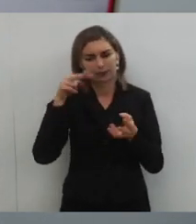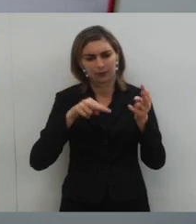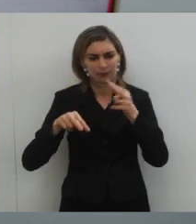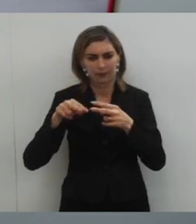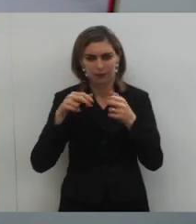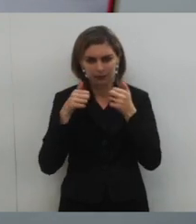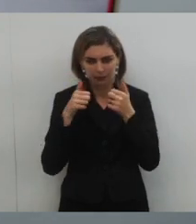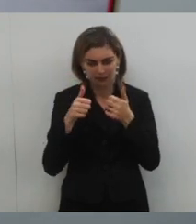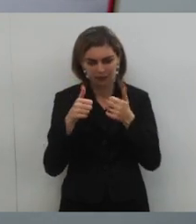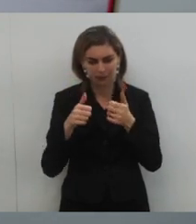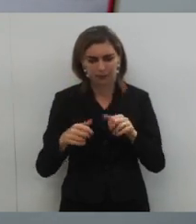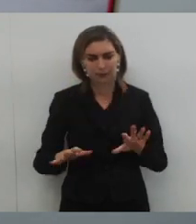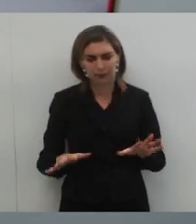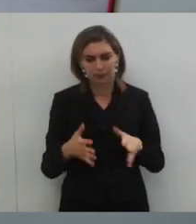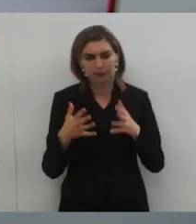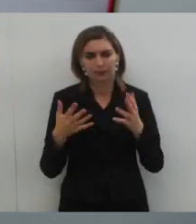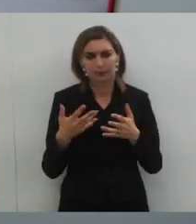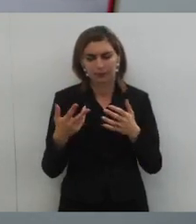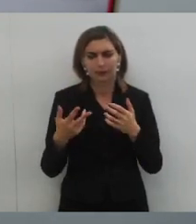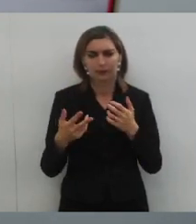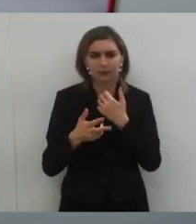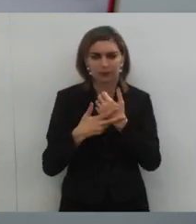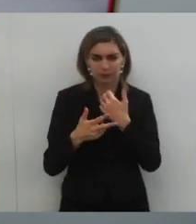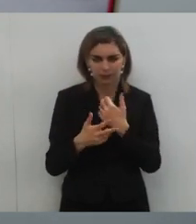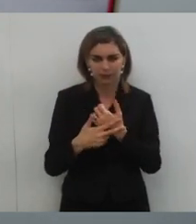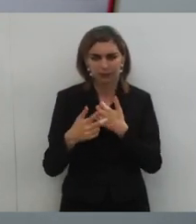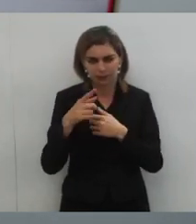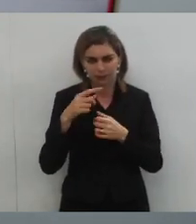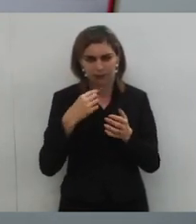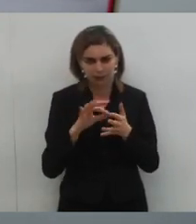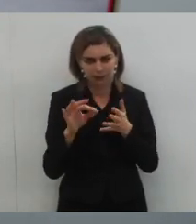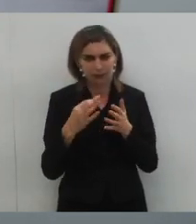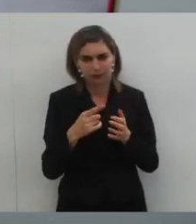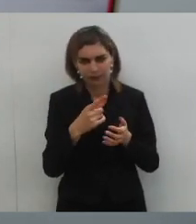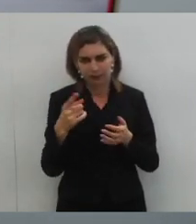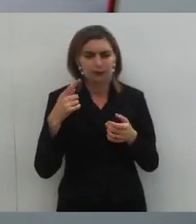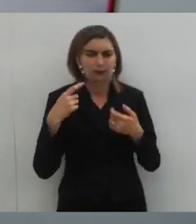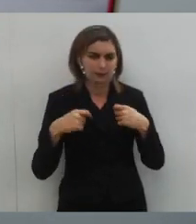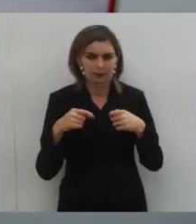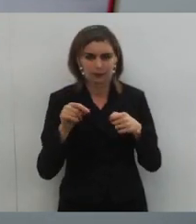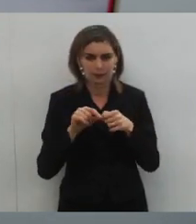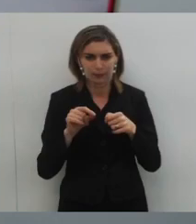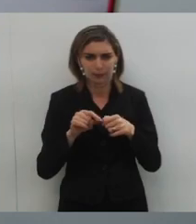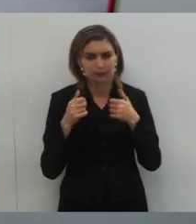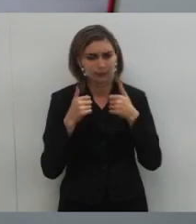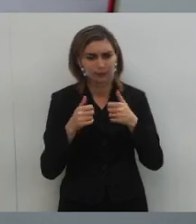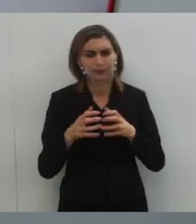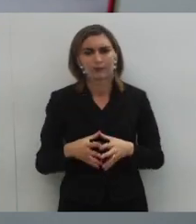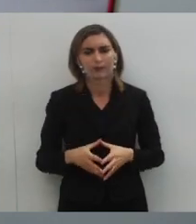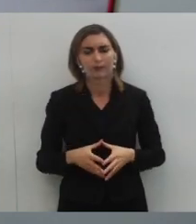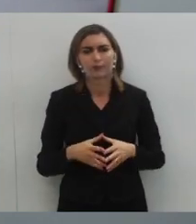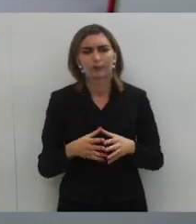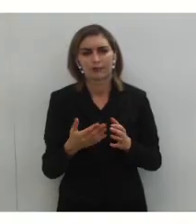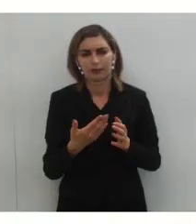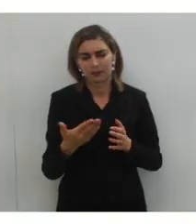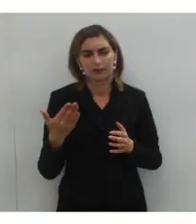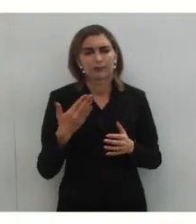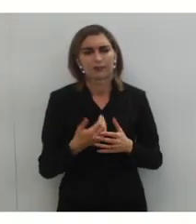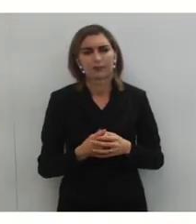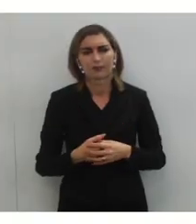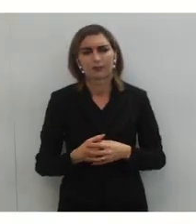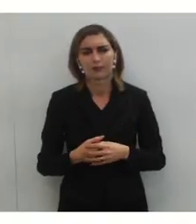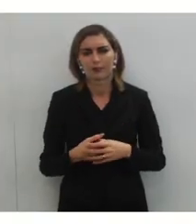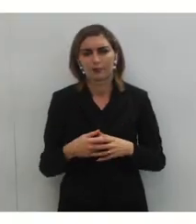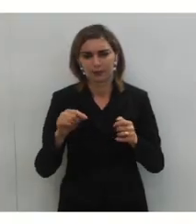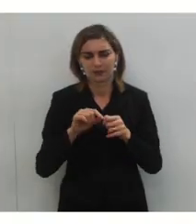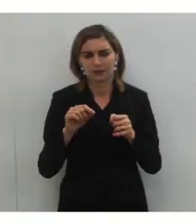tá certo? Dar uma reforçada em verbo. Anota aí essa tarefinha que você precisa fazer. Pois bem, então vamos lá.